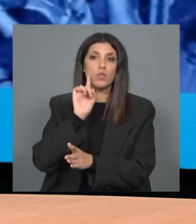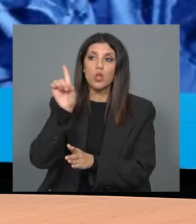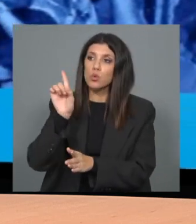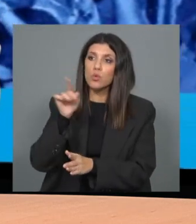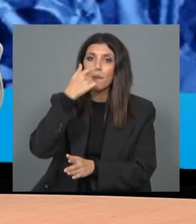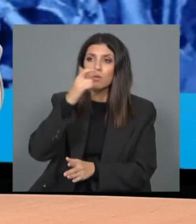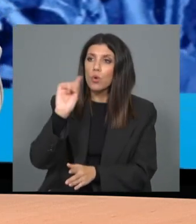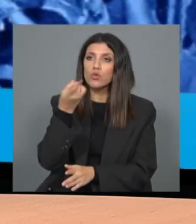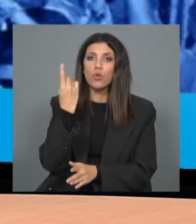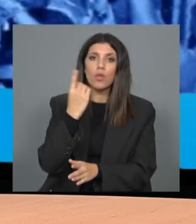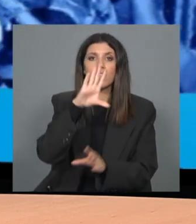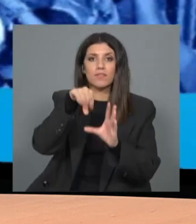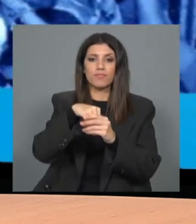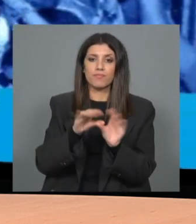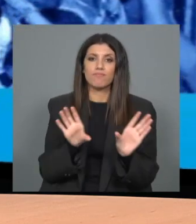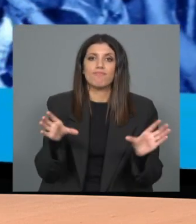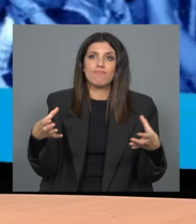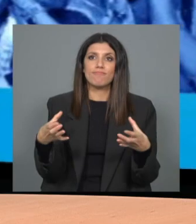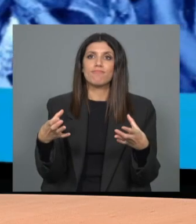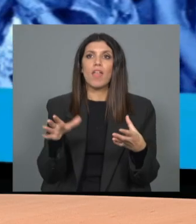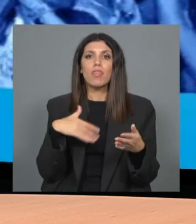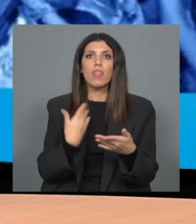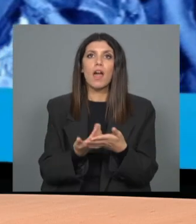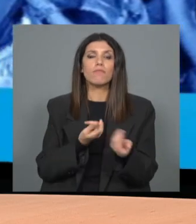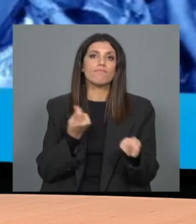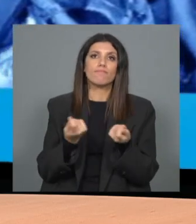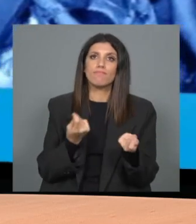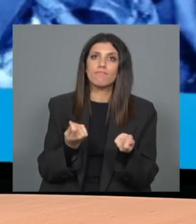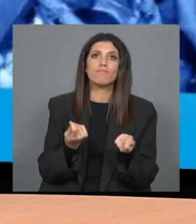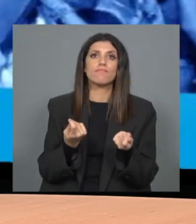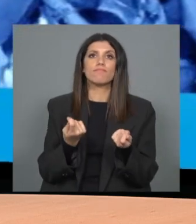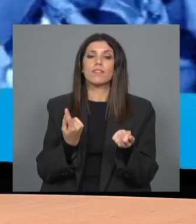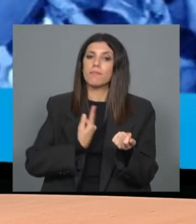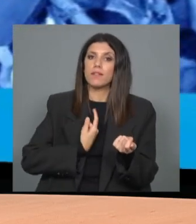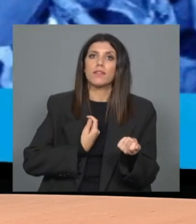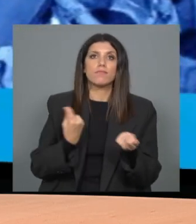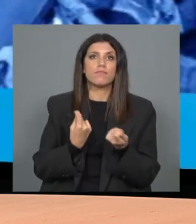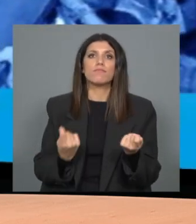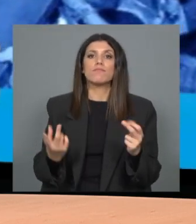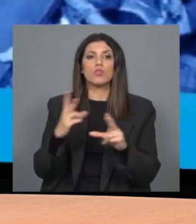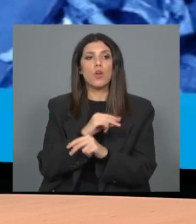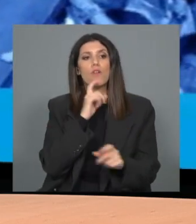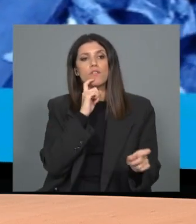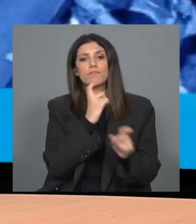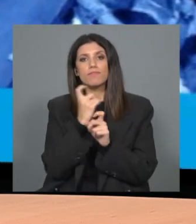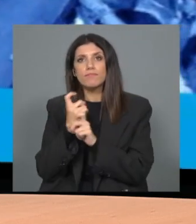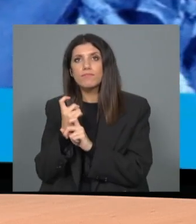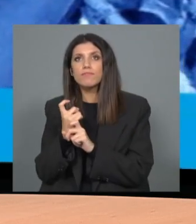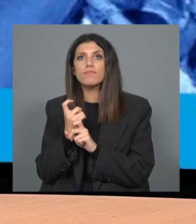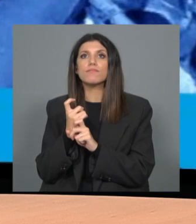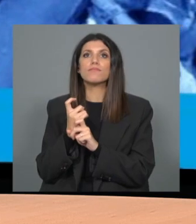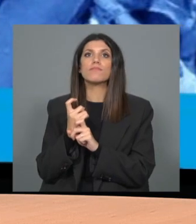envolvida. Isso também permite uma dinâmica um pouco maior de envolvimento, de nova auscultação, de recolha